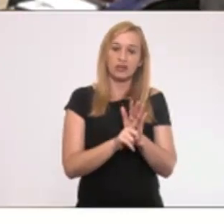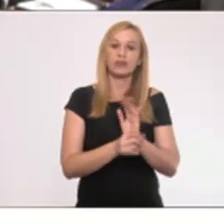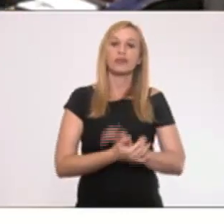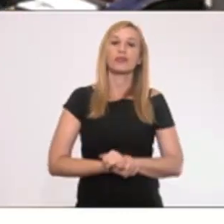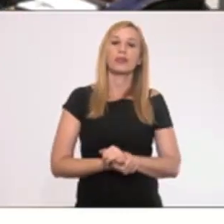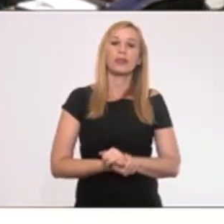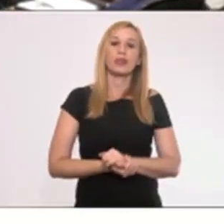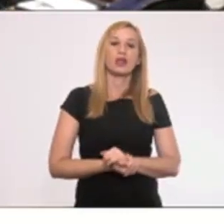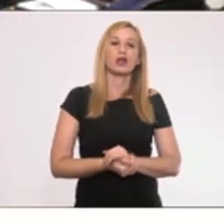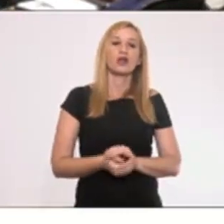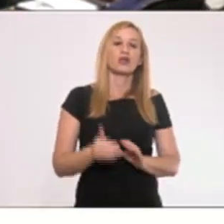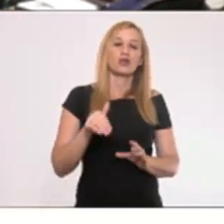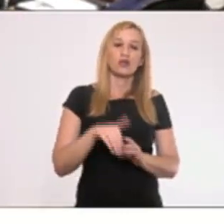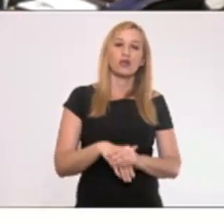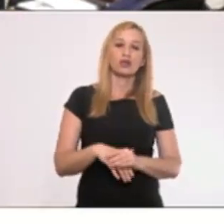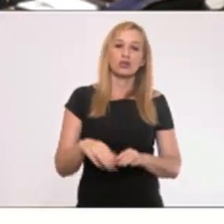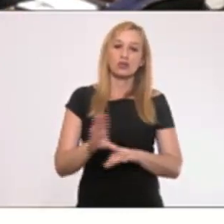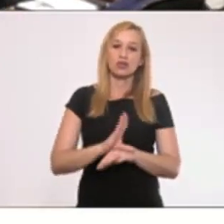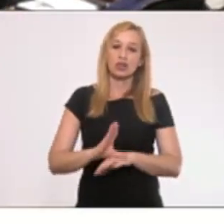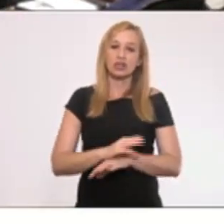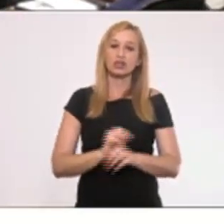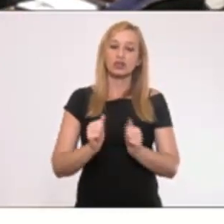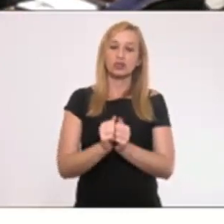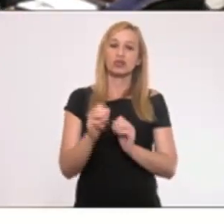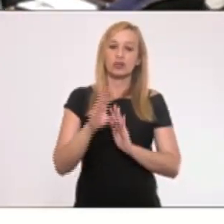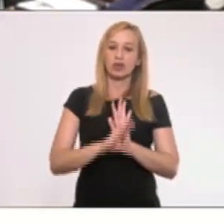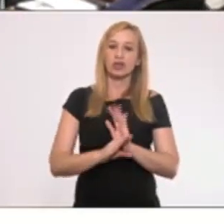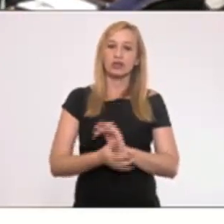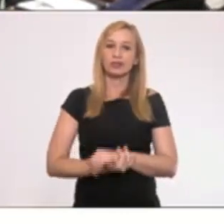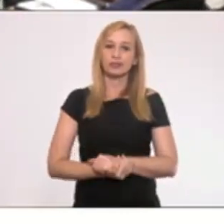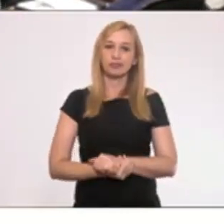exposto, voto parecer pela constitucionalidade com emenda.